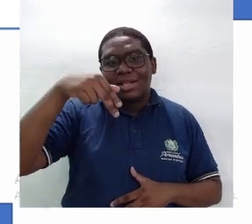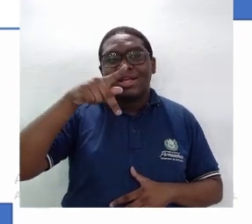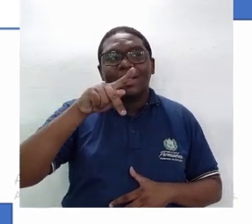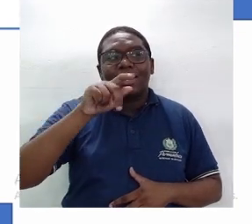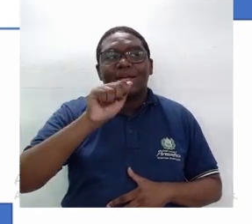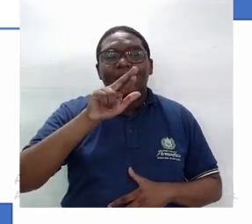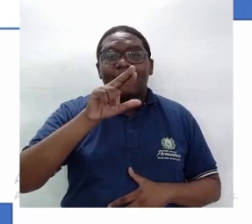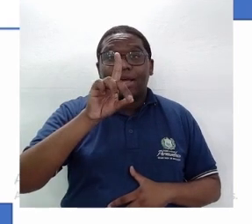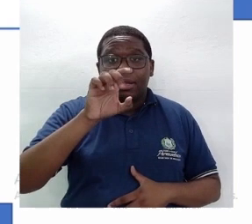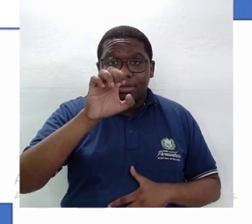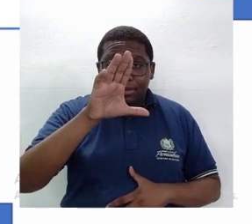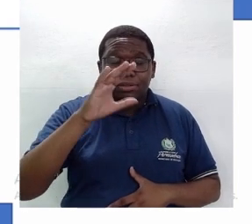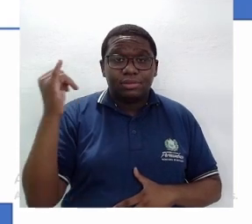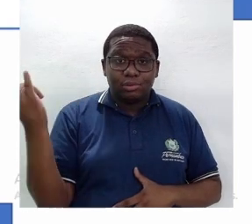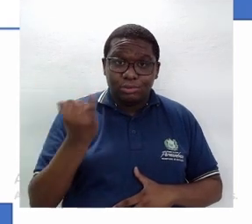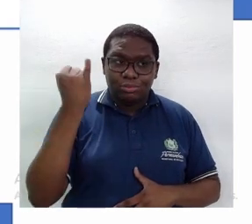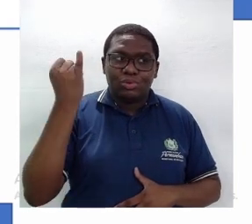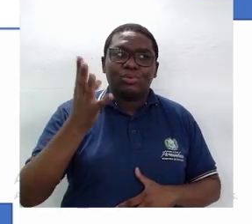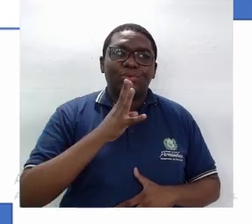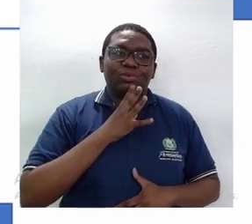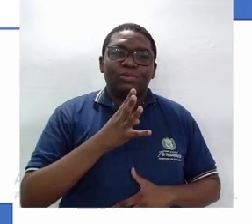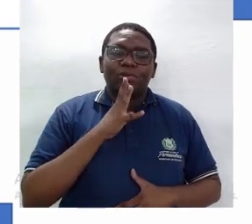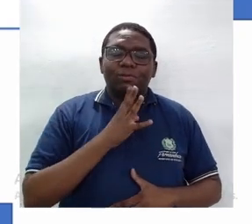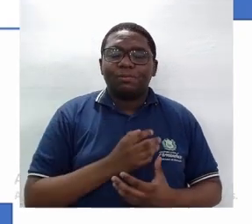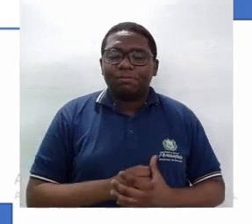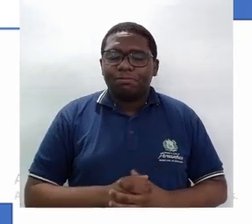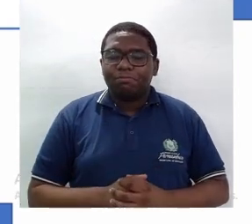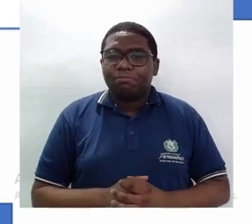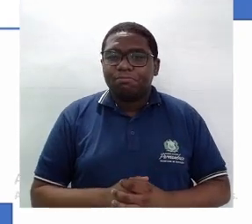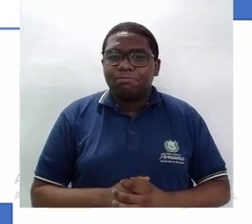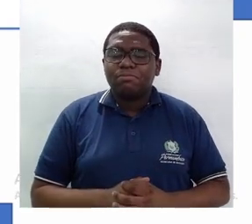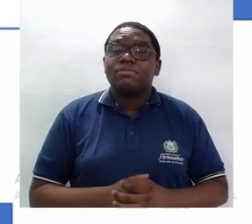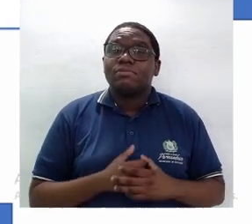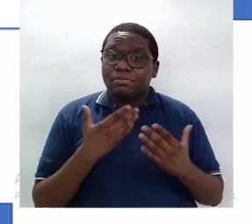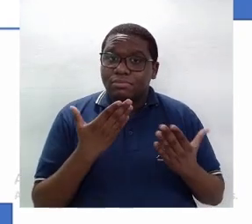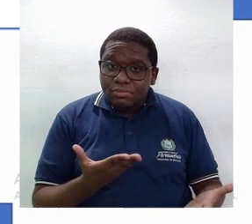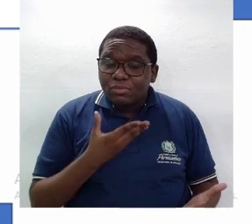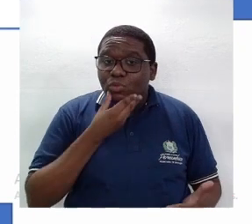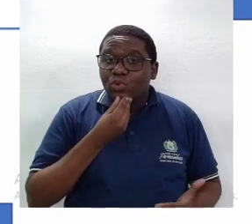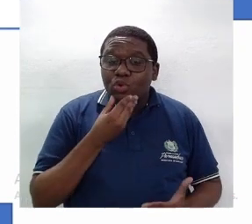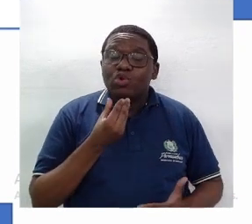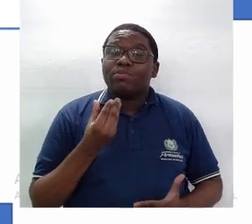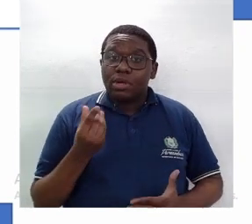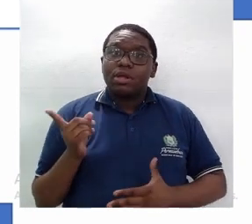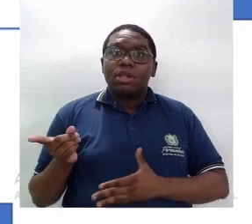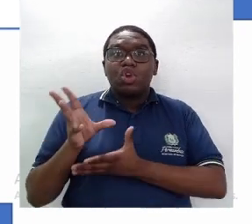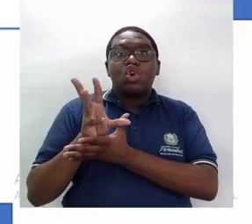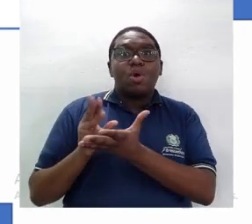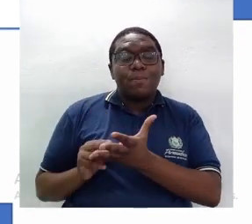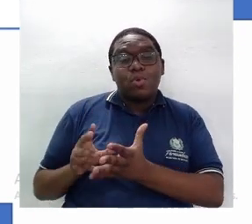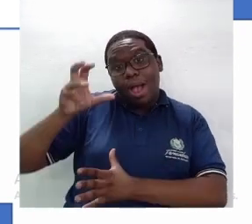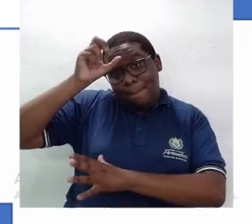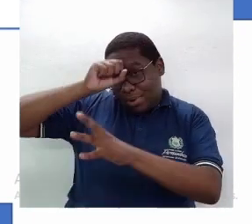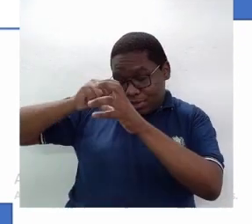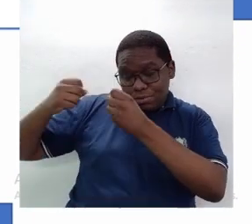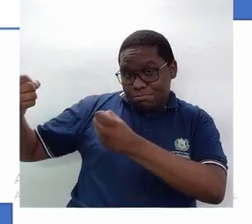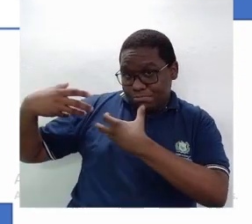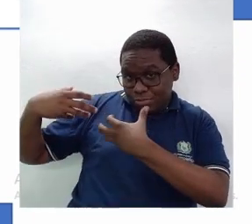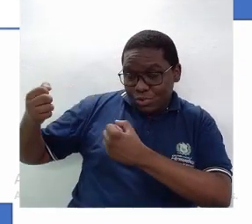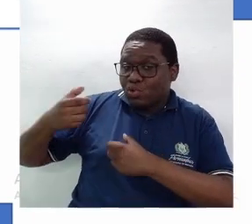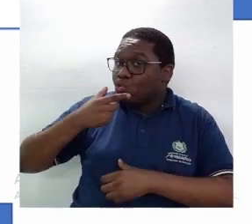importante conhecer. Vamos lá. Ele foi discípulo do reformador educacional